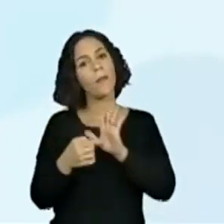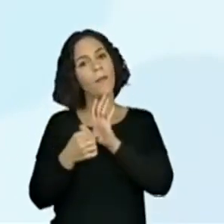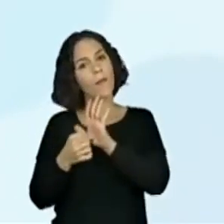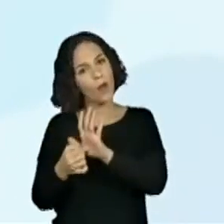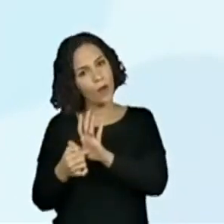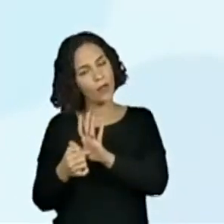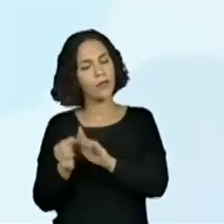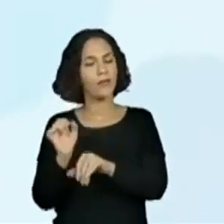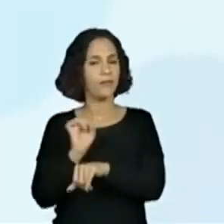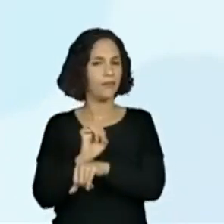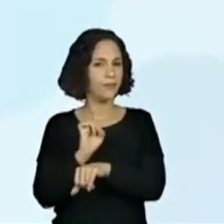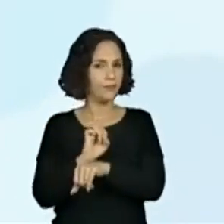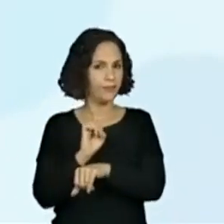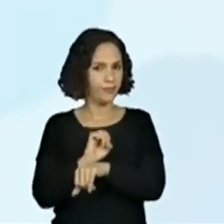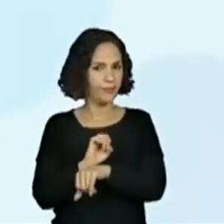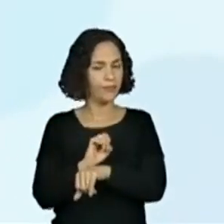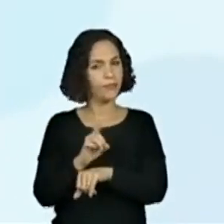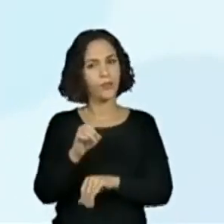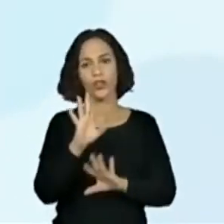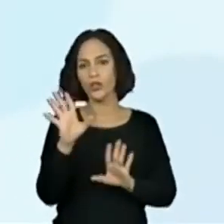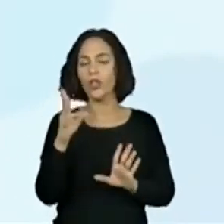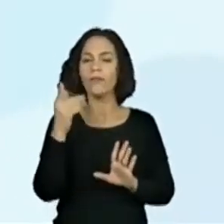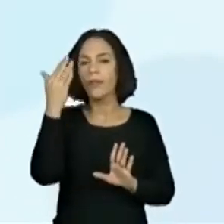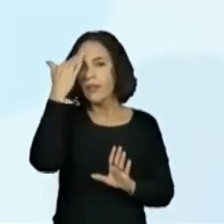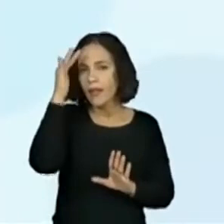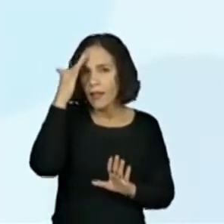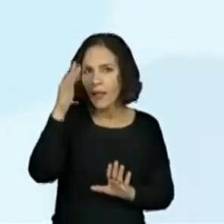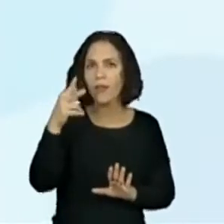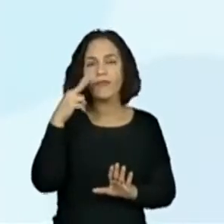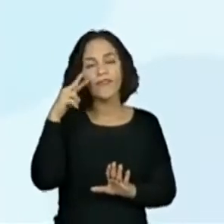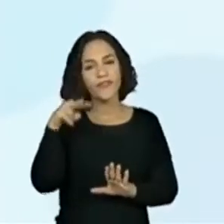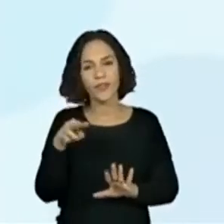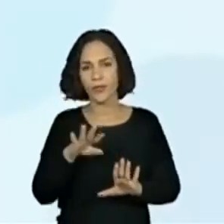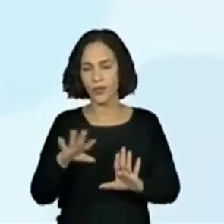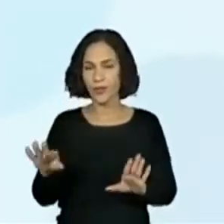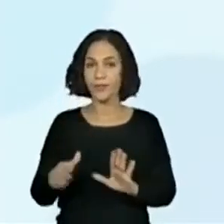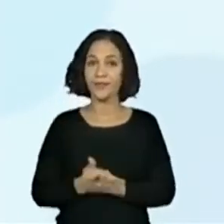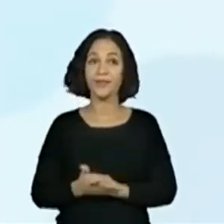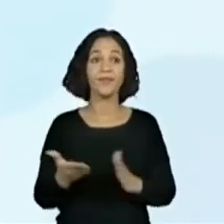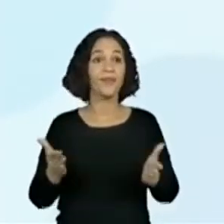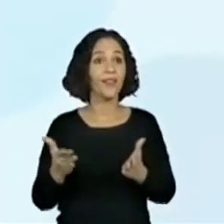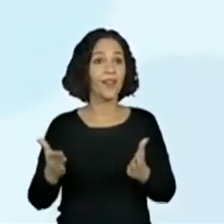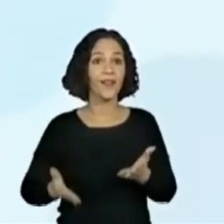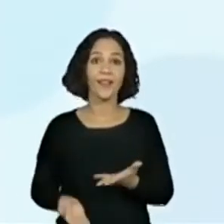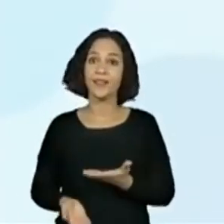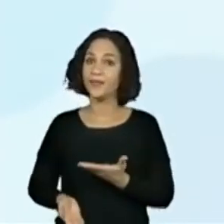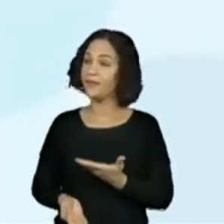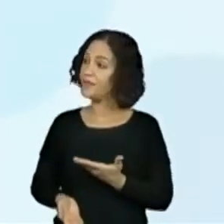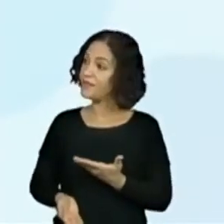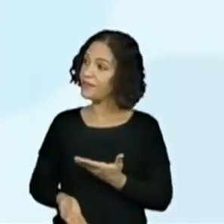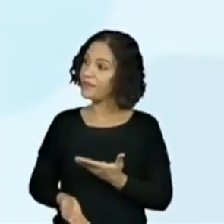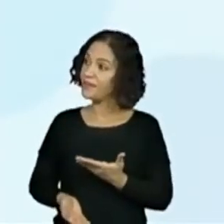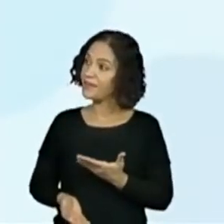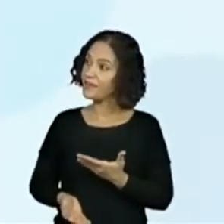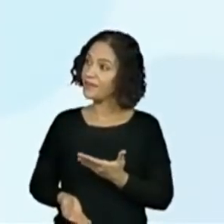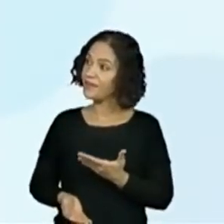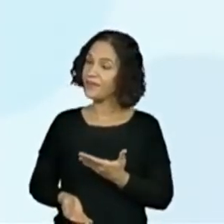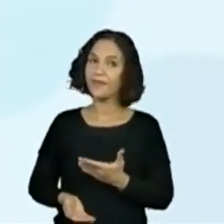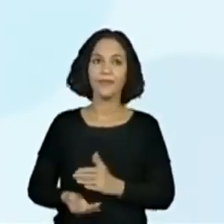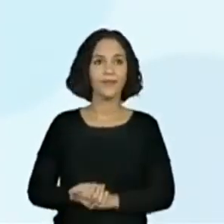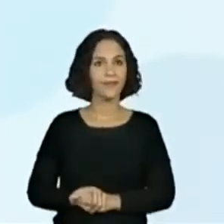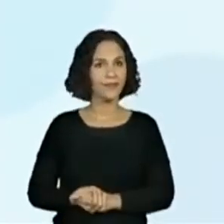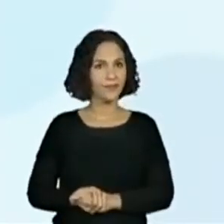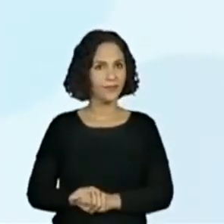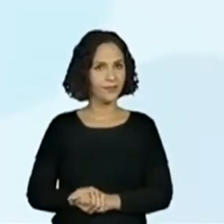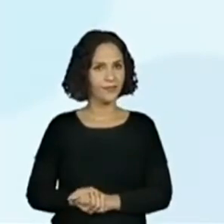ainda. É importante fazer essa leitura. E agora apareceu as 2 últimas notas. Se